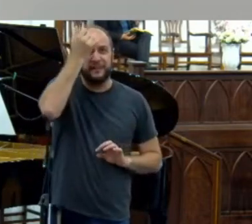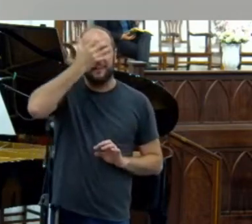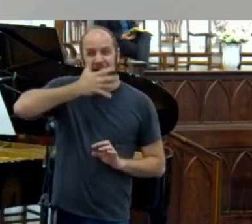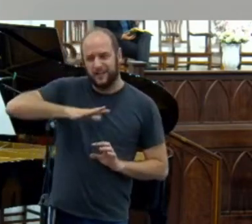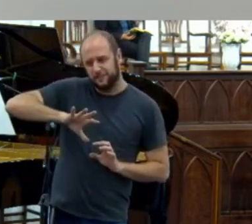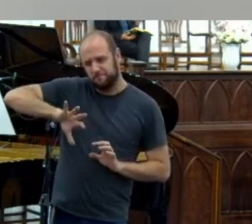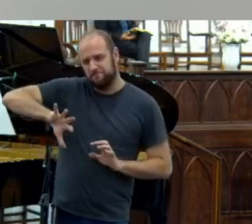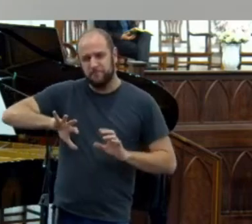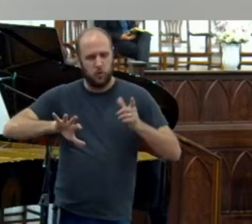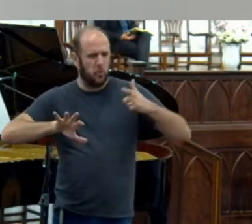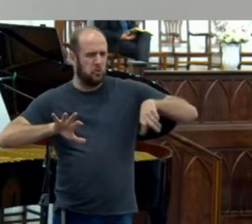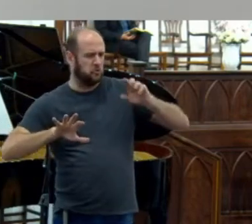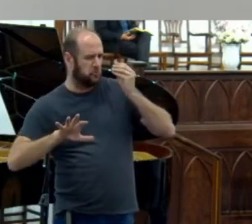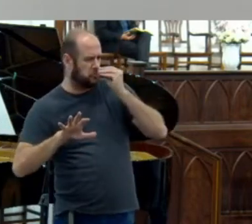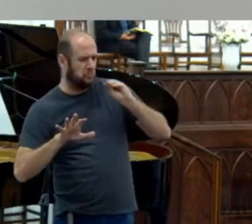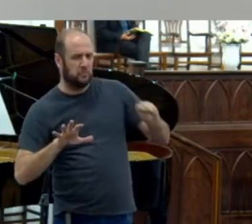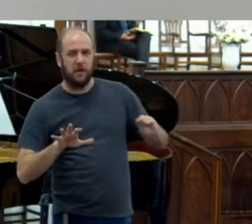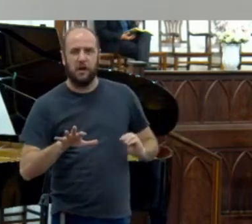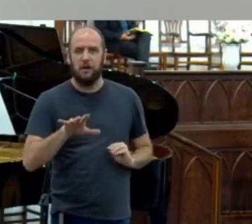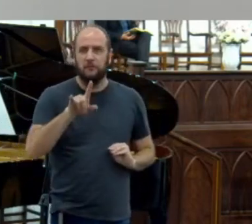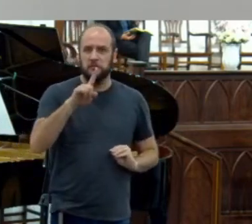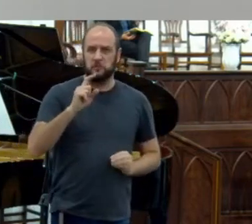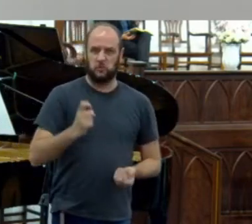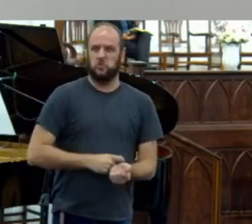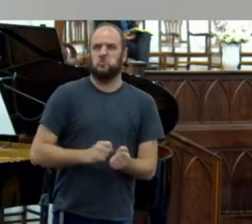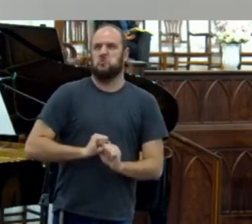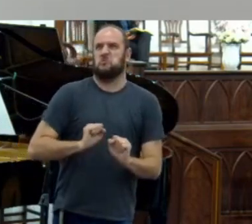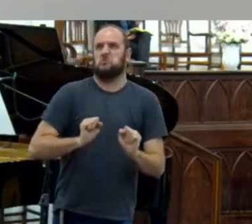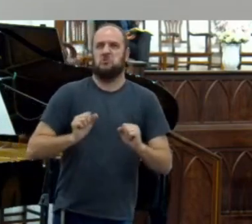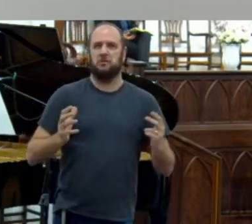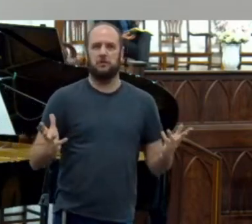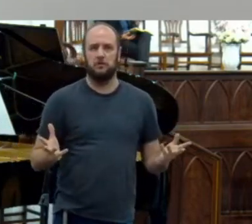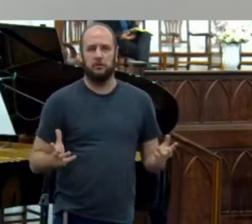uns e a outros não, vocês chiam.